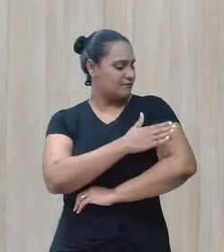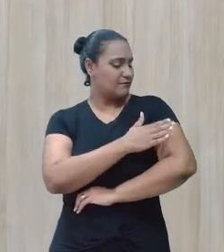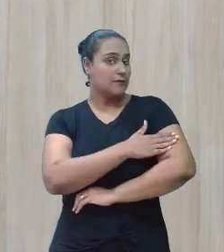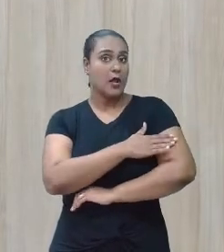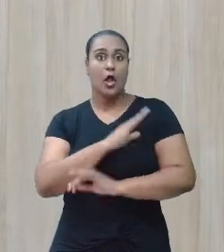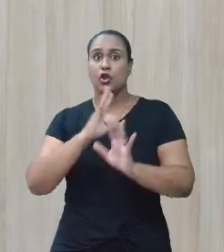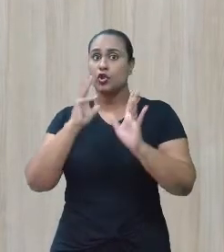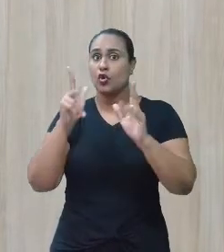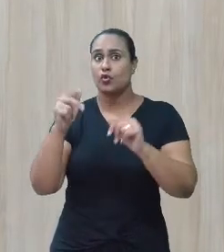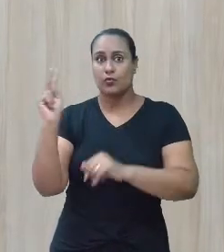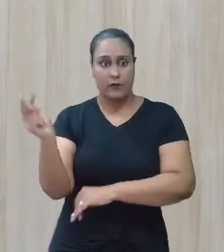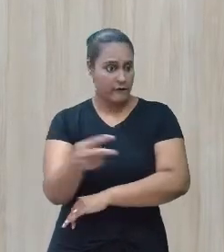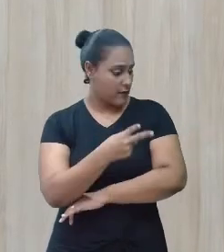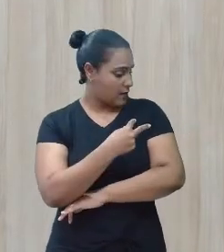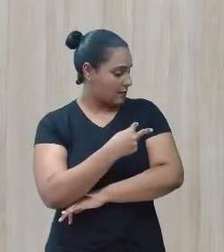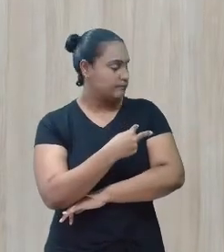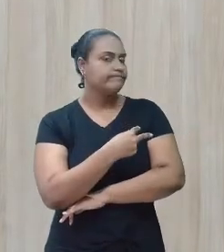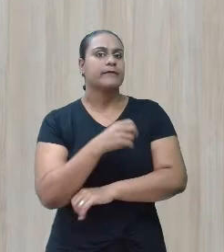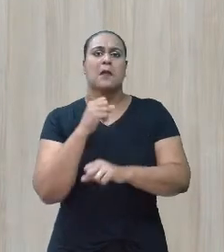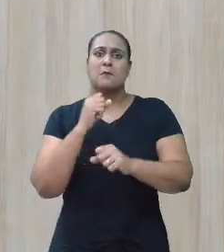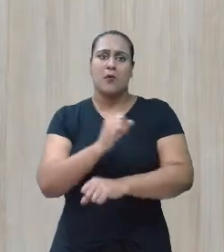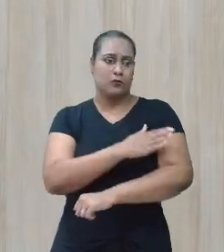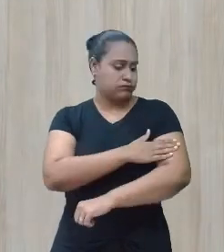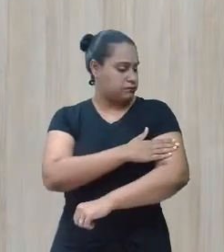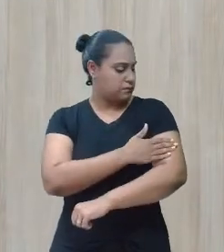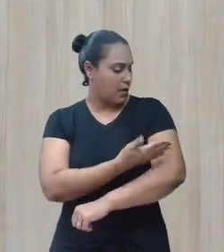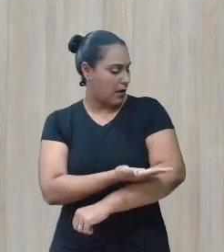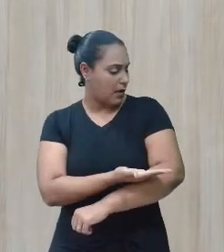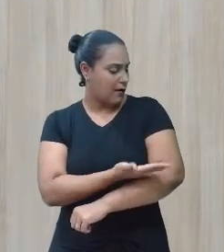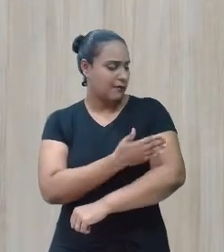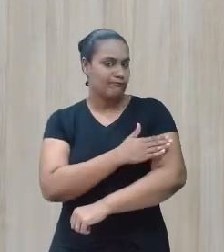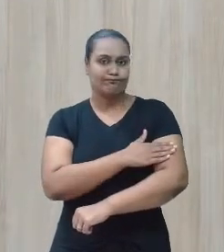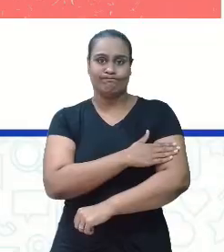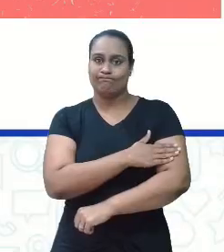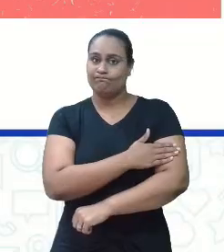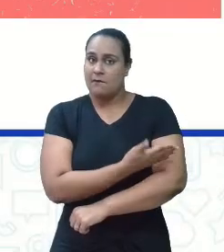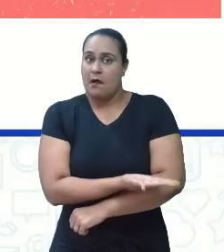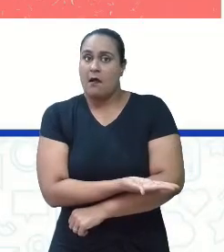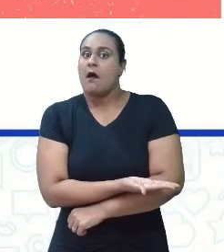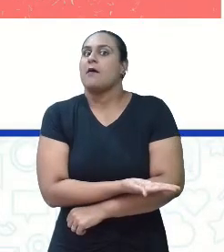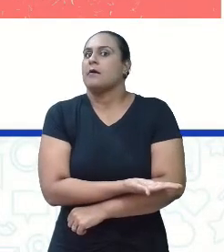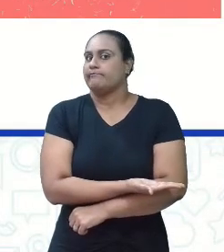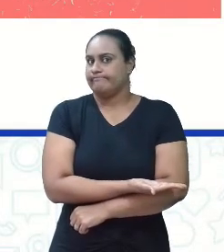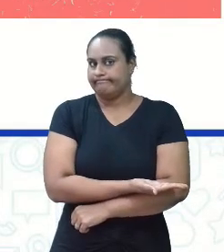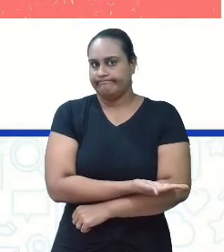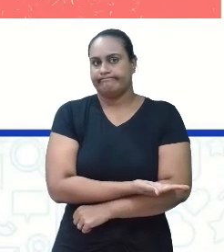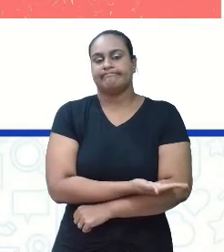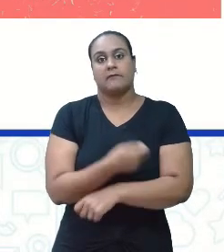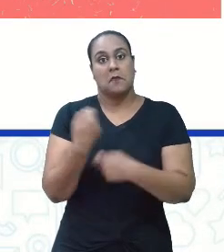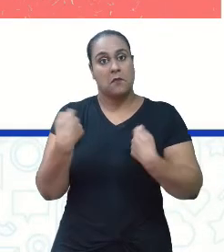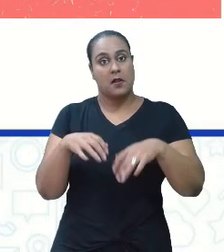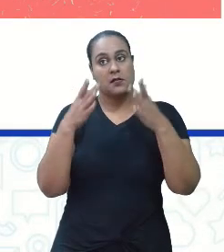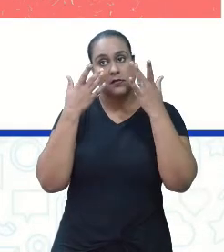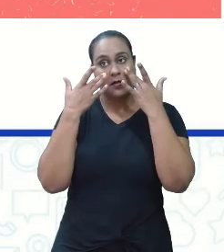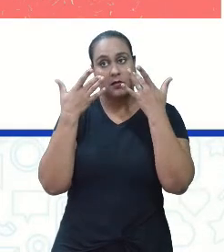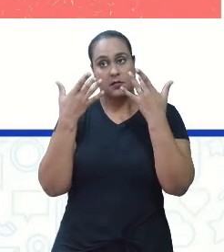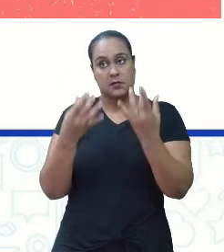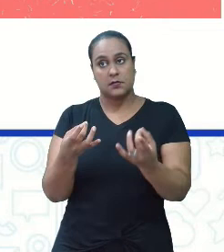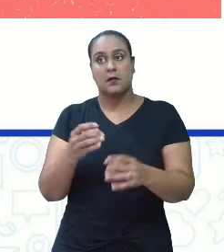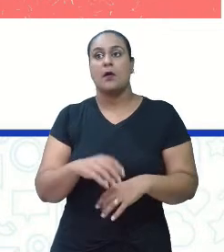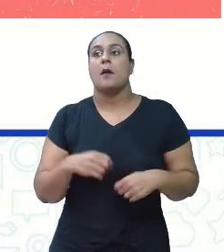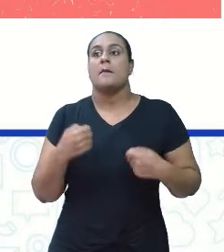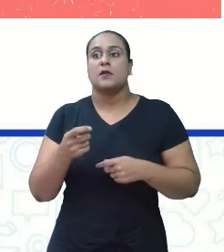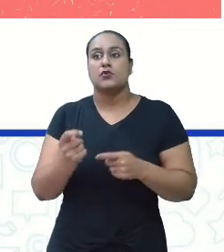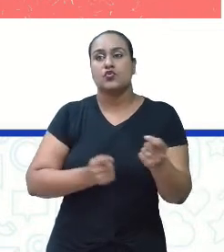pode descolar da pele e cair. Então, tem que ter bastante atenção. Ele exige